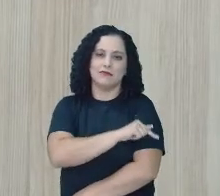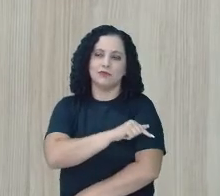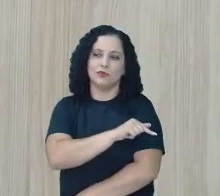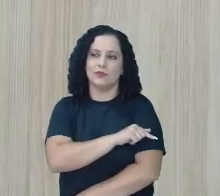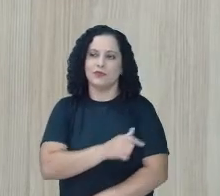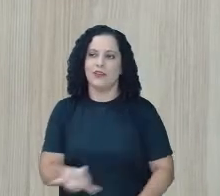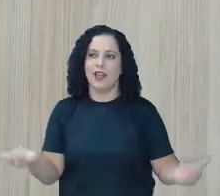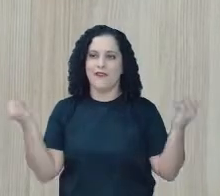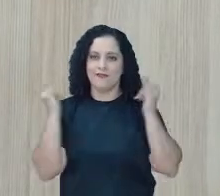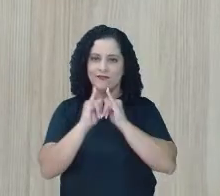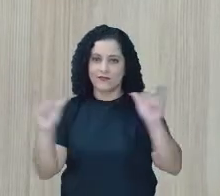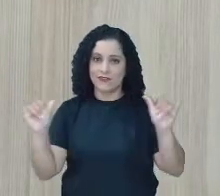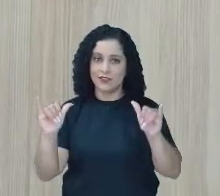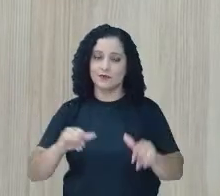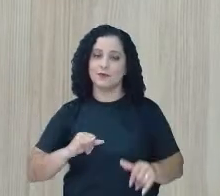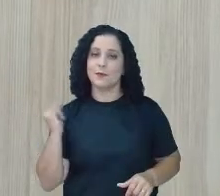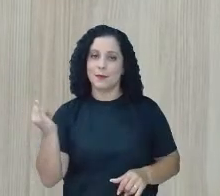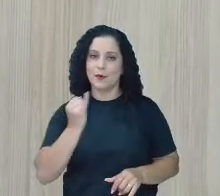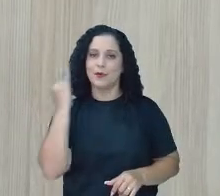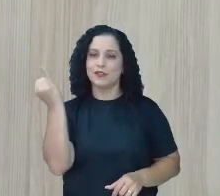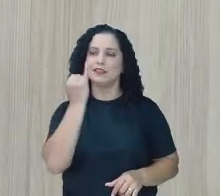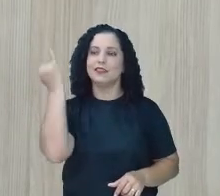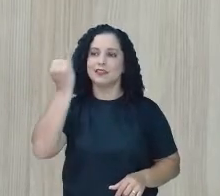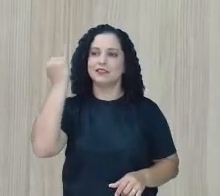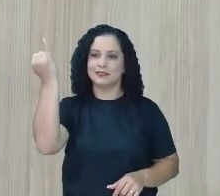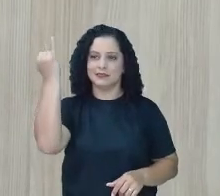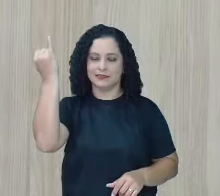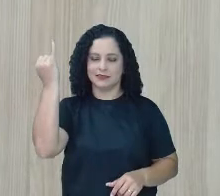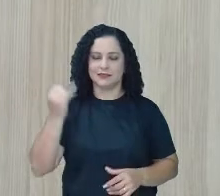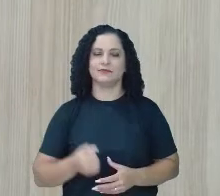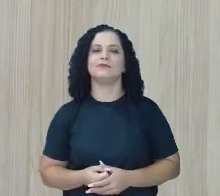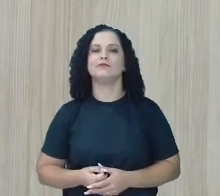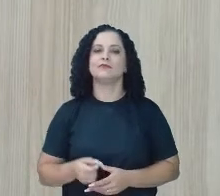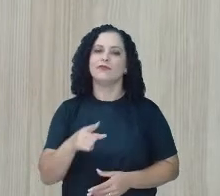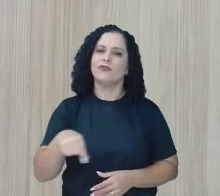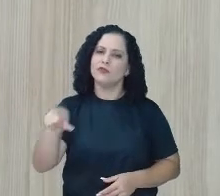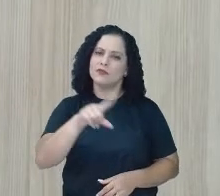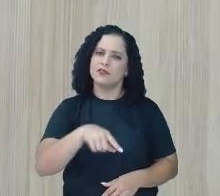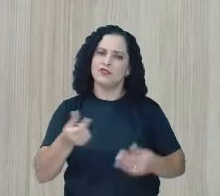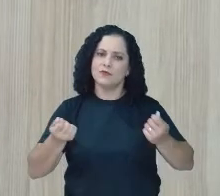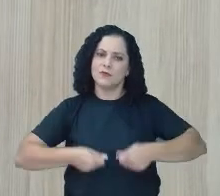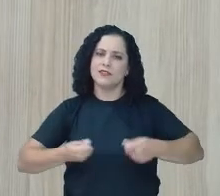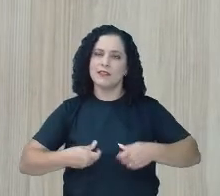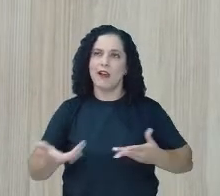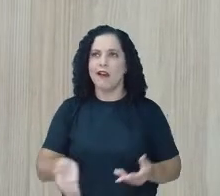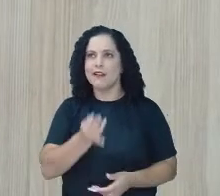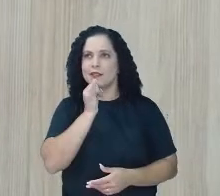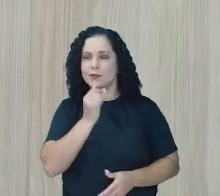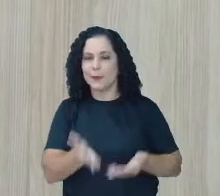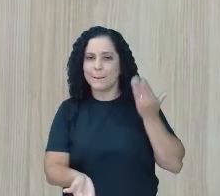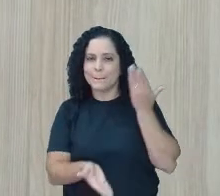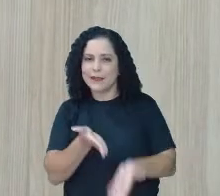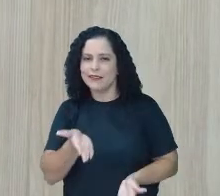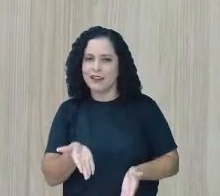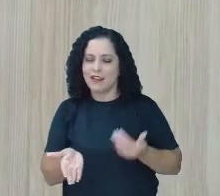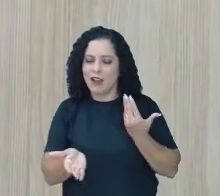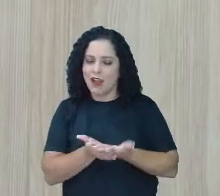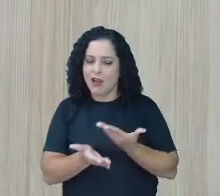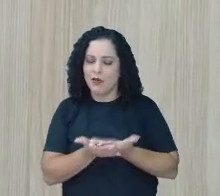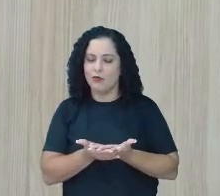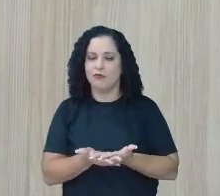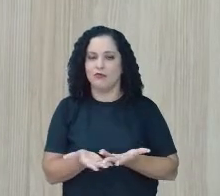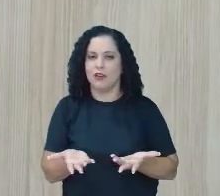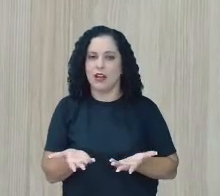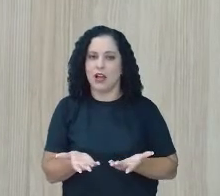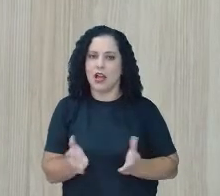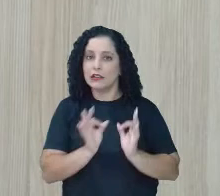importante, como a gente sempre fala aqui nas nossas aulas, né? Quando você precisar aí perder uma aula, tá? Você precisar